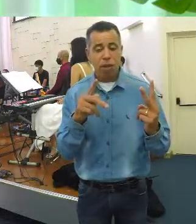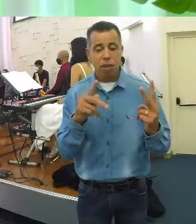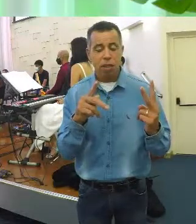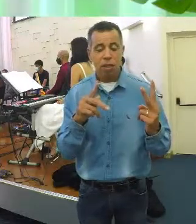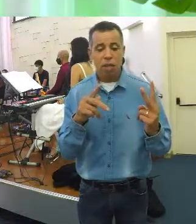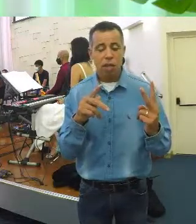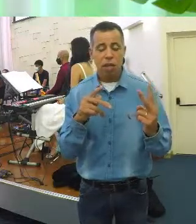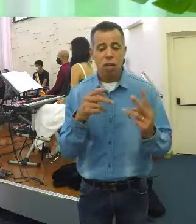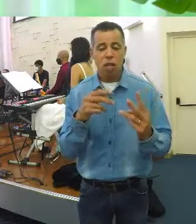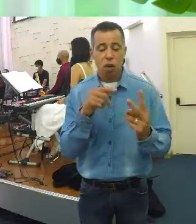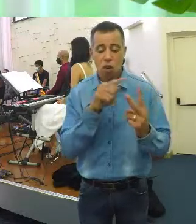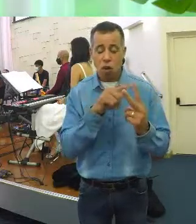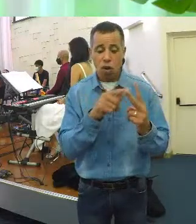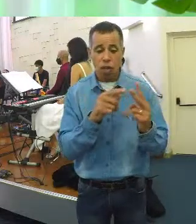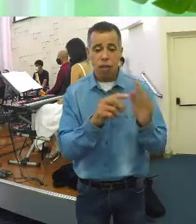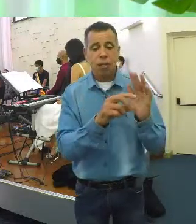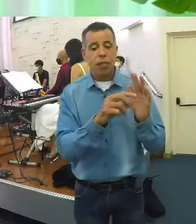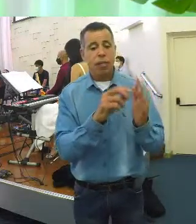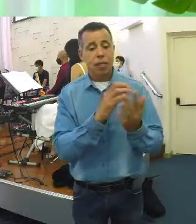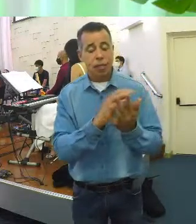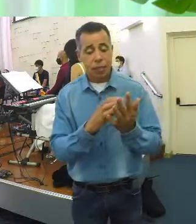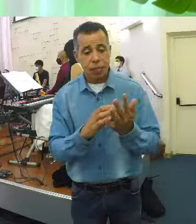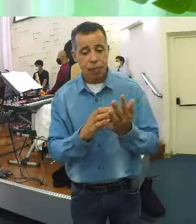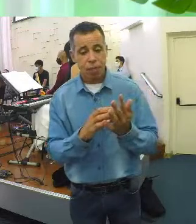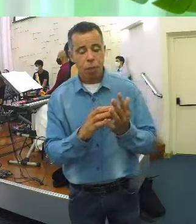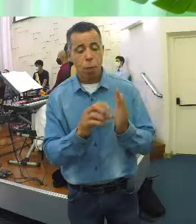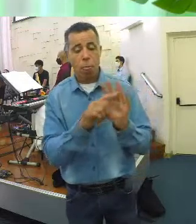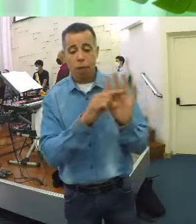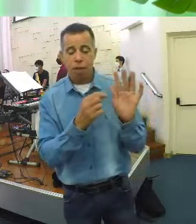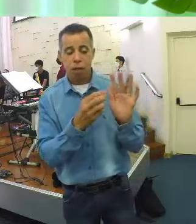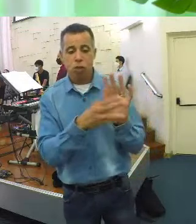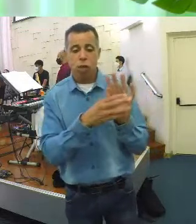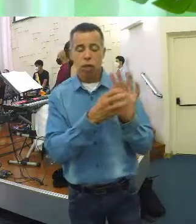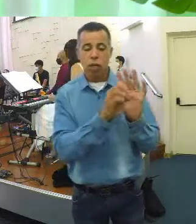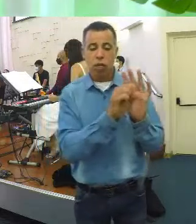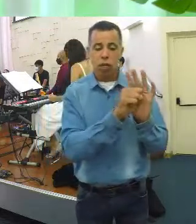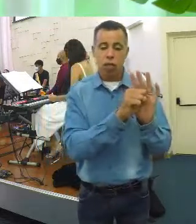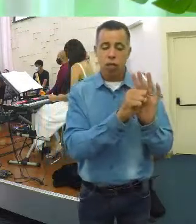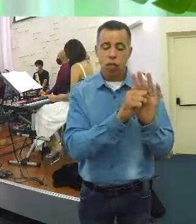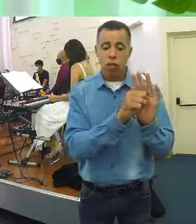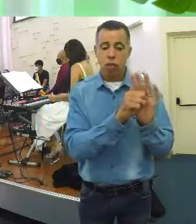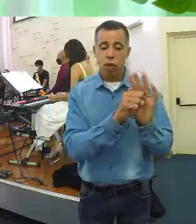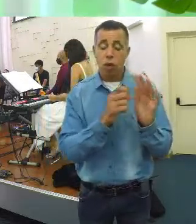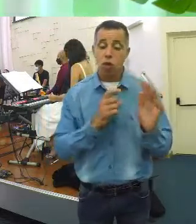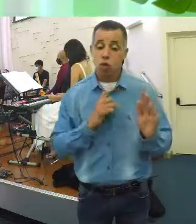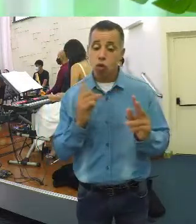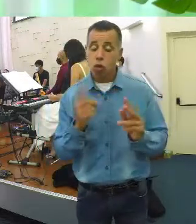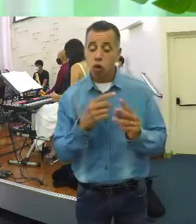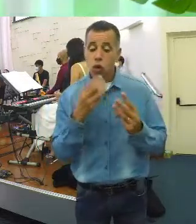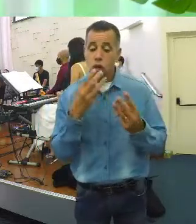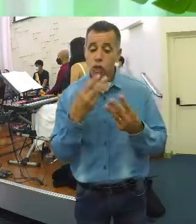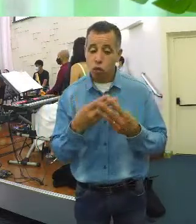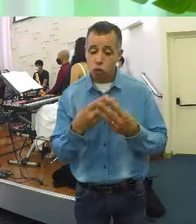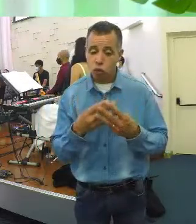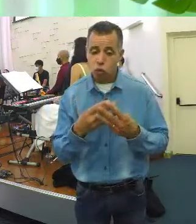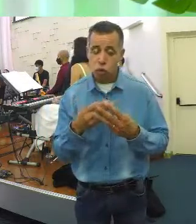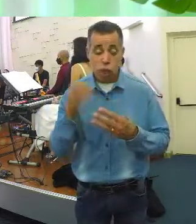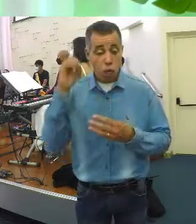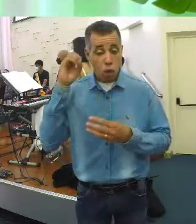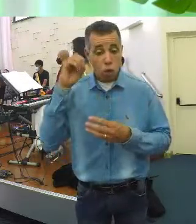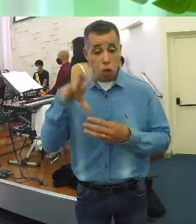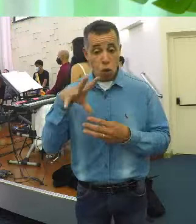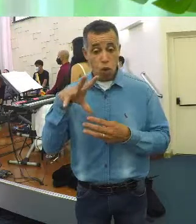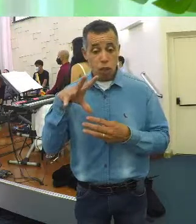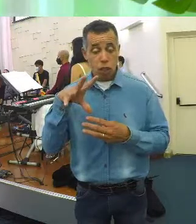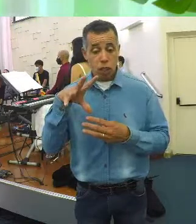está escrito, o profeta Isaías diz que nós somos, nós judeus, luz dos